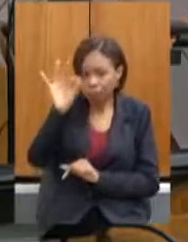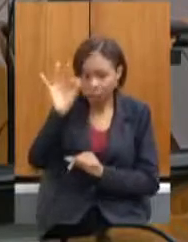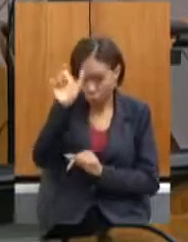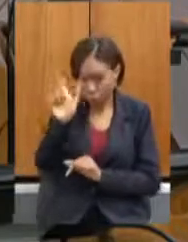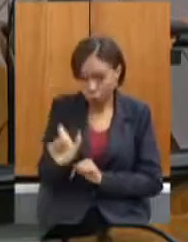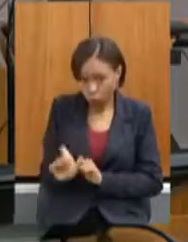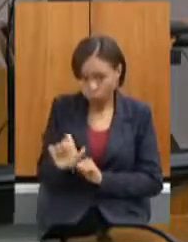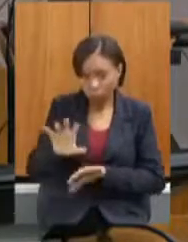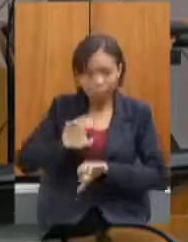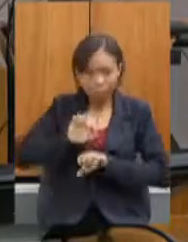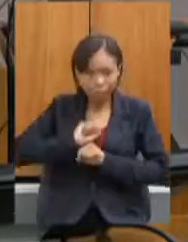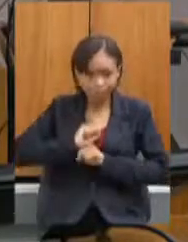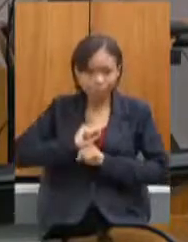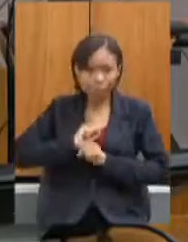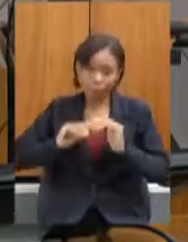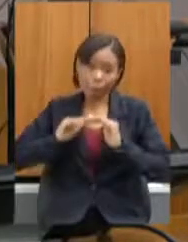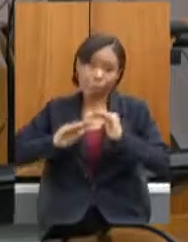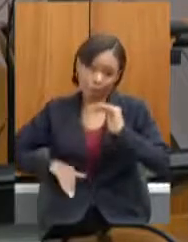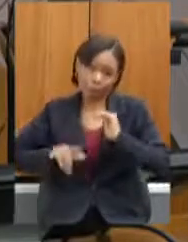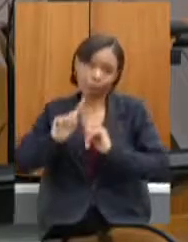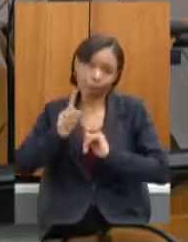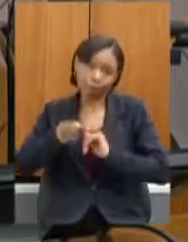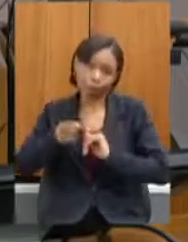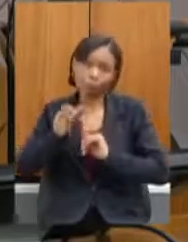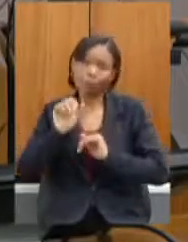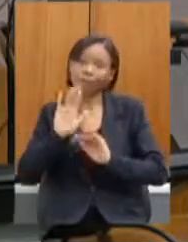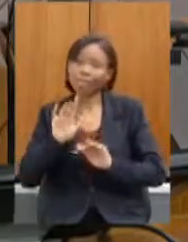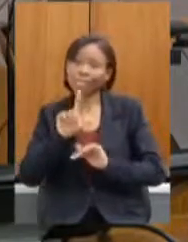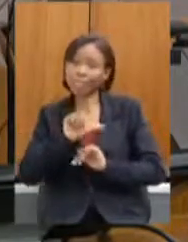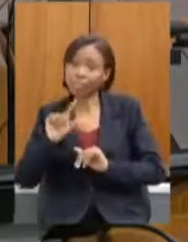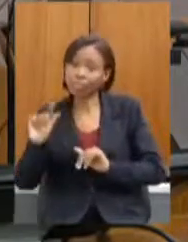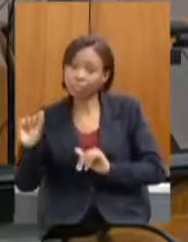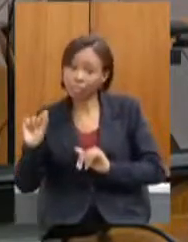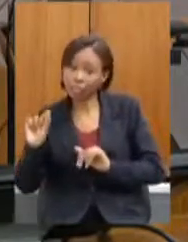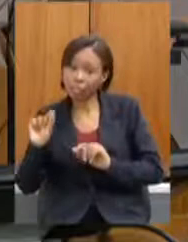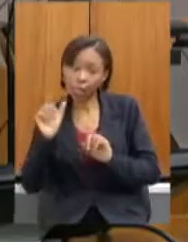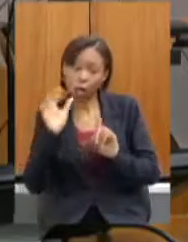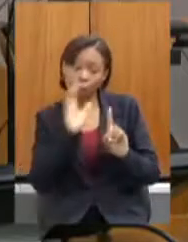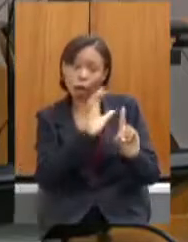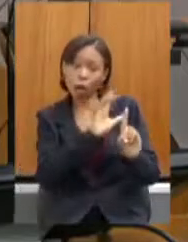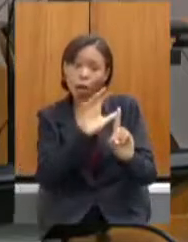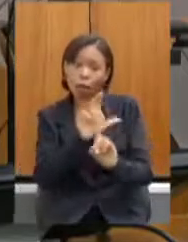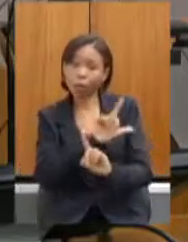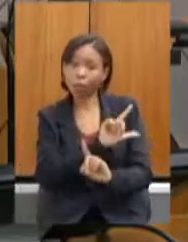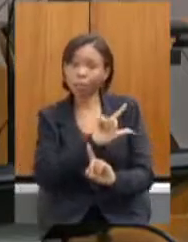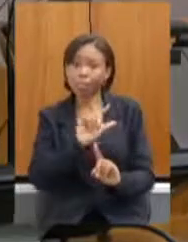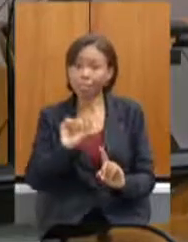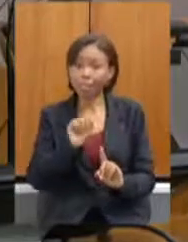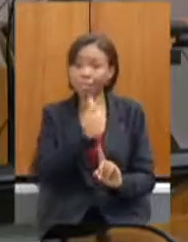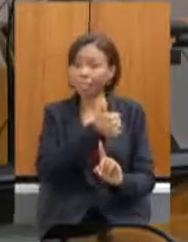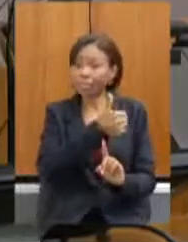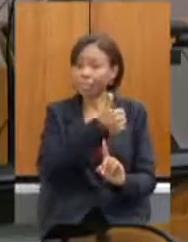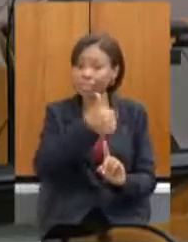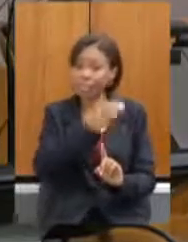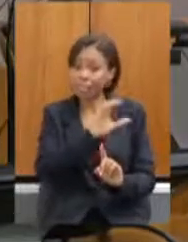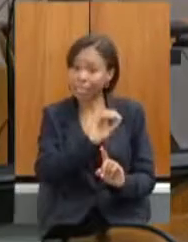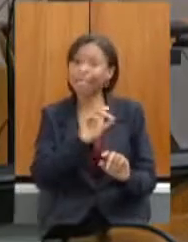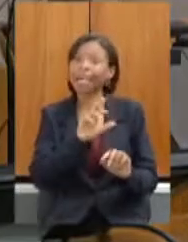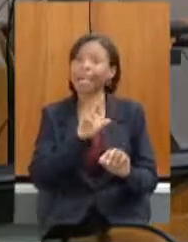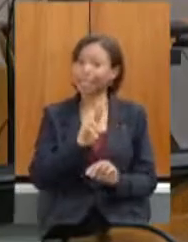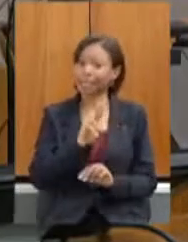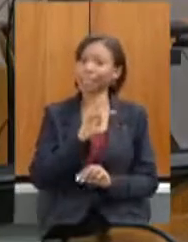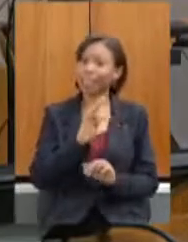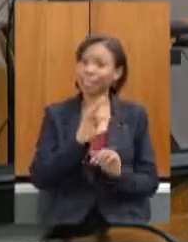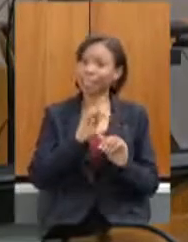mas sem passa para 100 110 eu já tenho rtd 1.1 então dá uma sensação que está